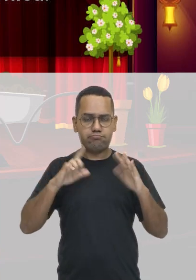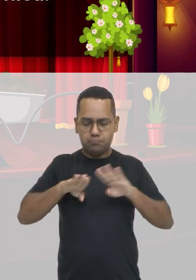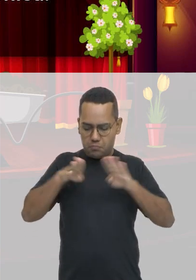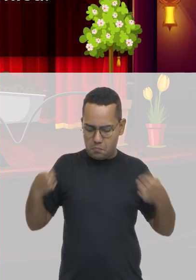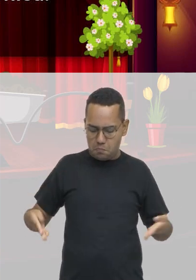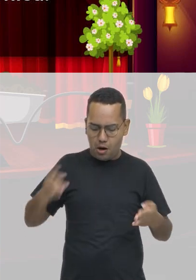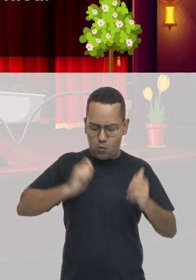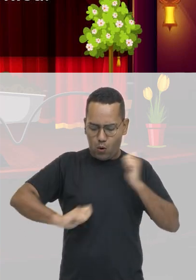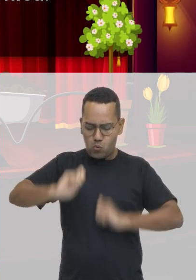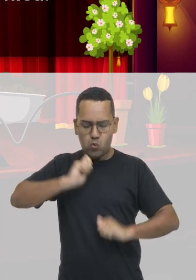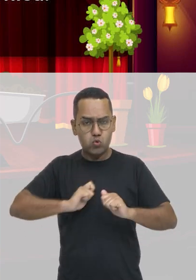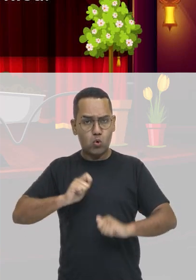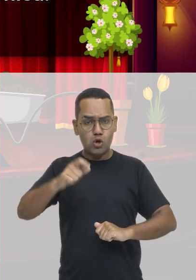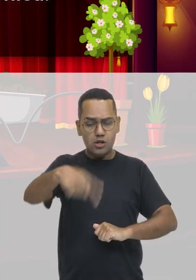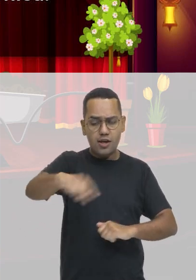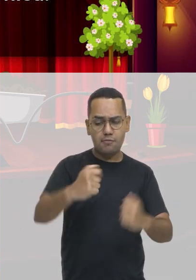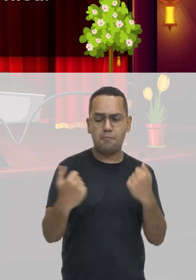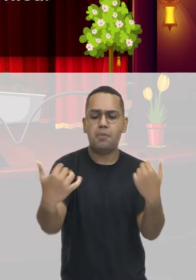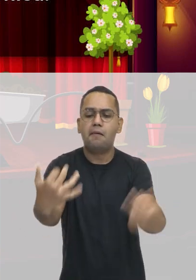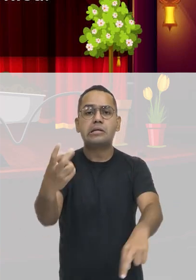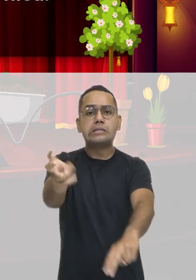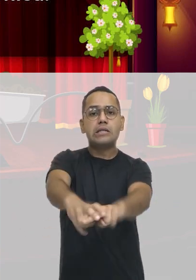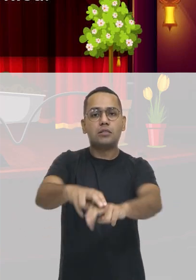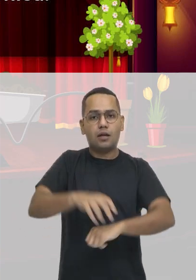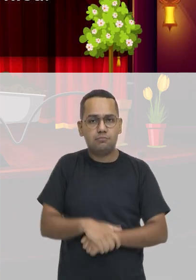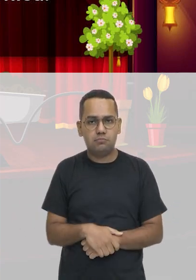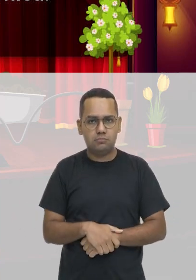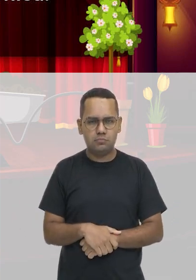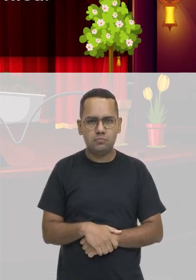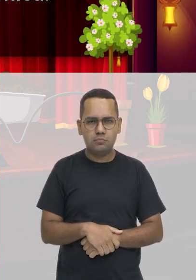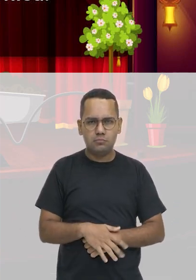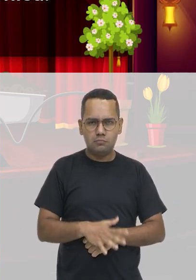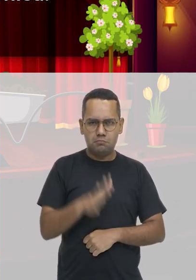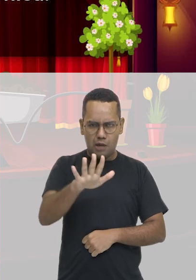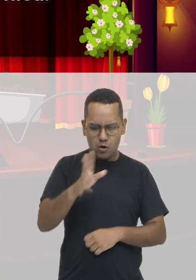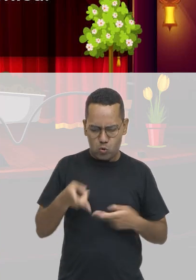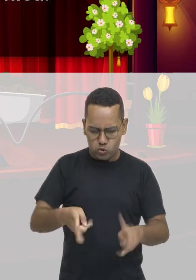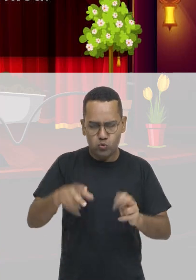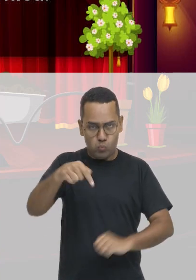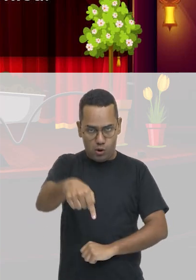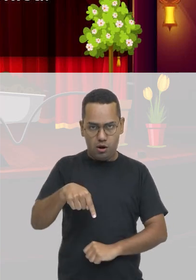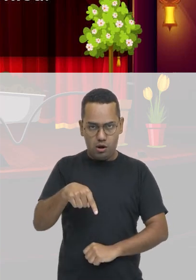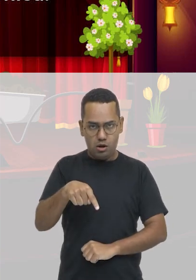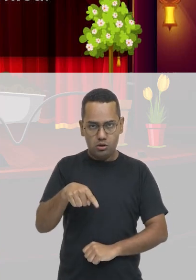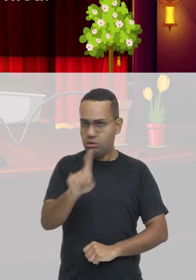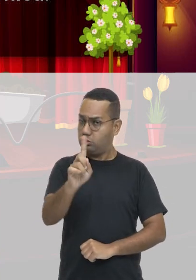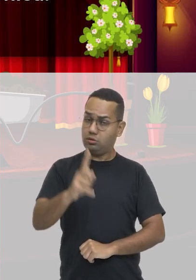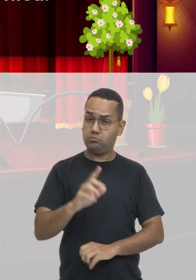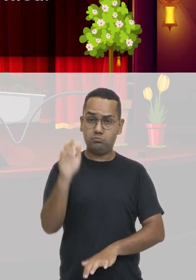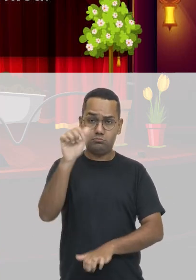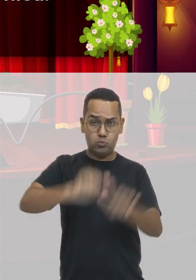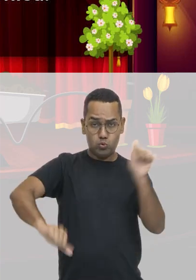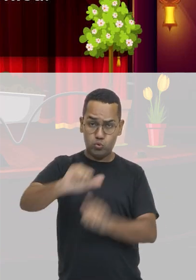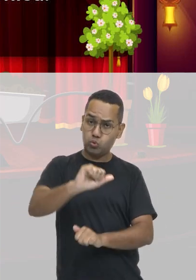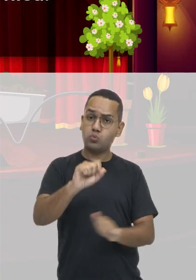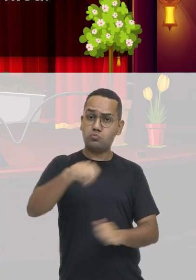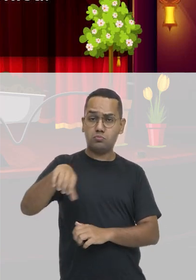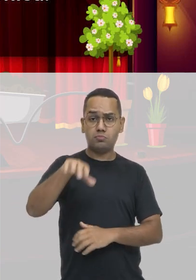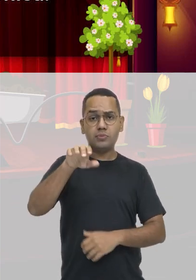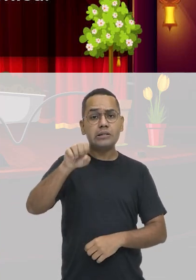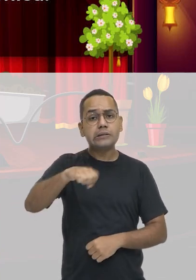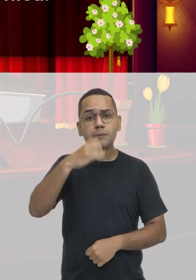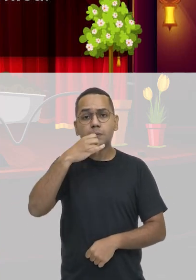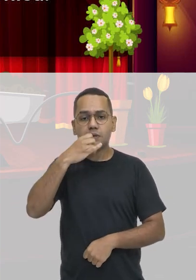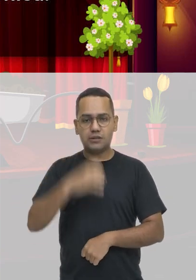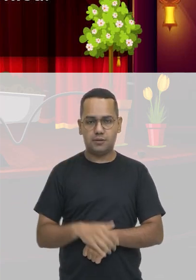lá sentado. Hoje em dia, não, as coisas mudaram, né? Às vezes, o espectador, o público é